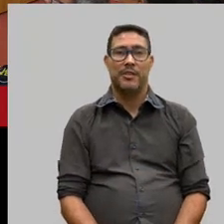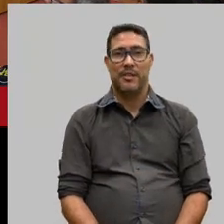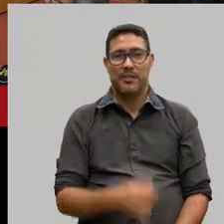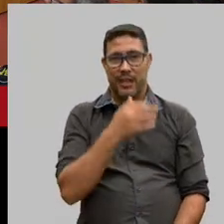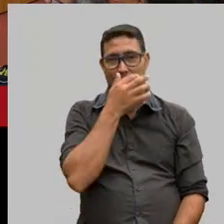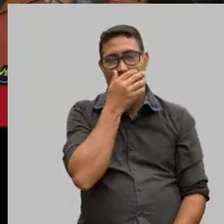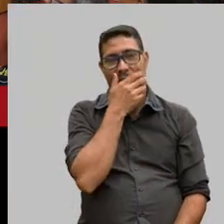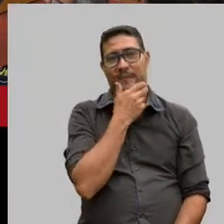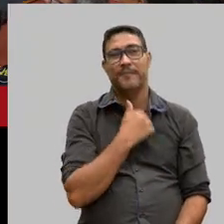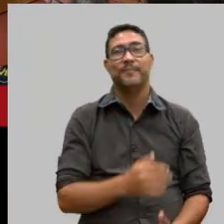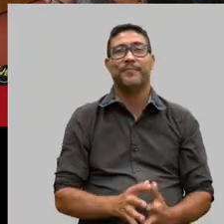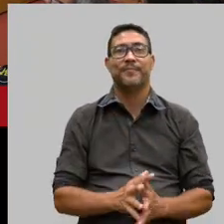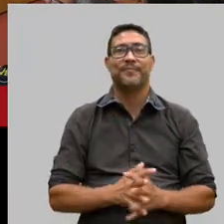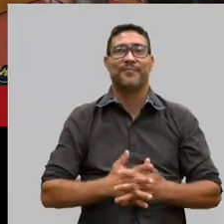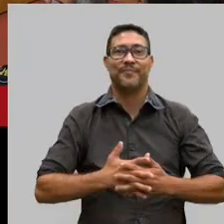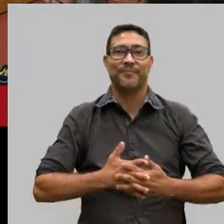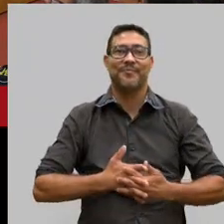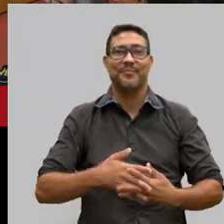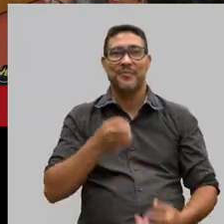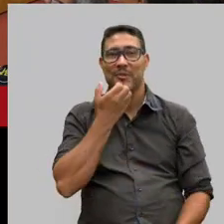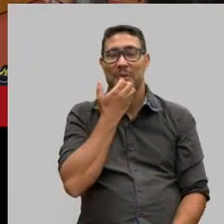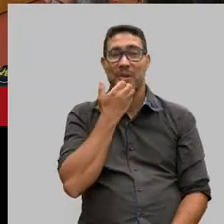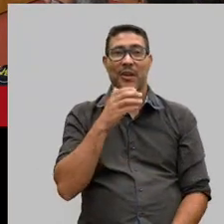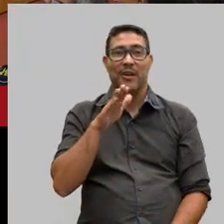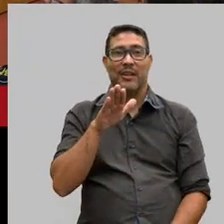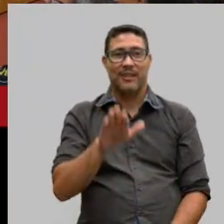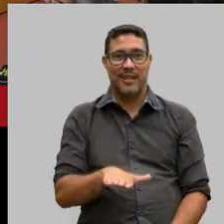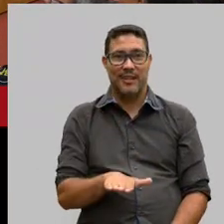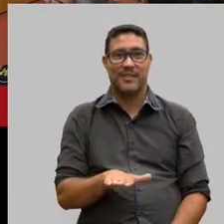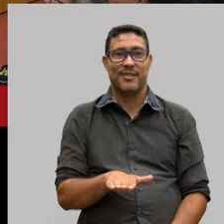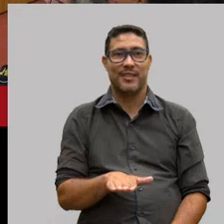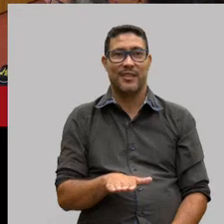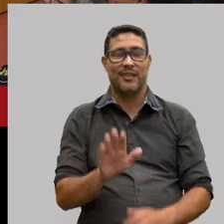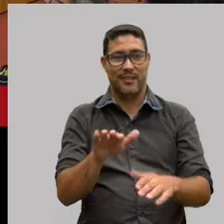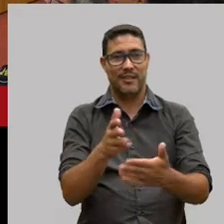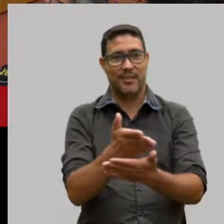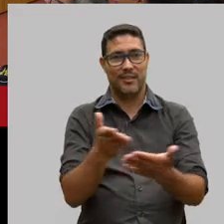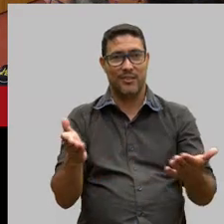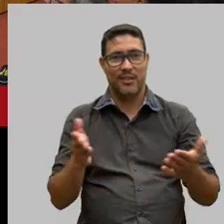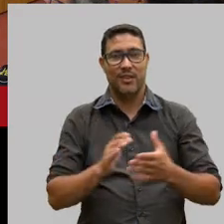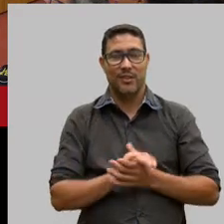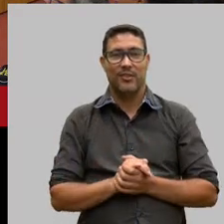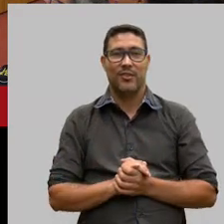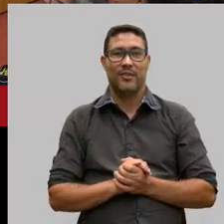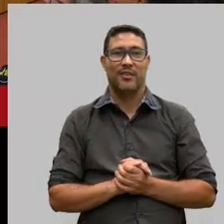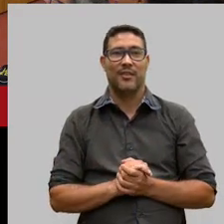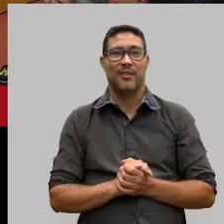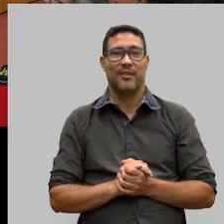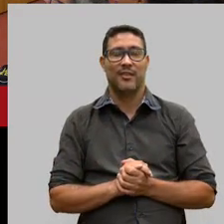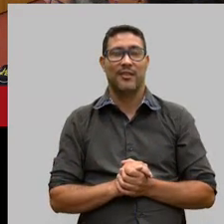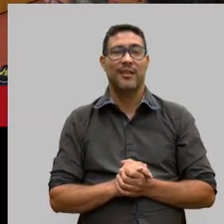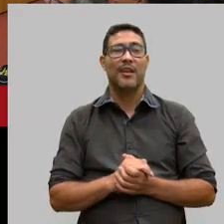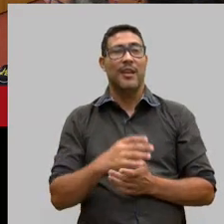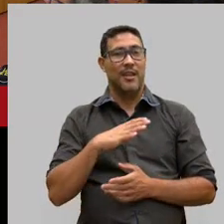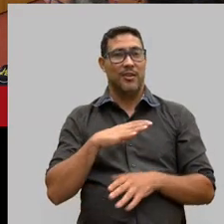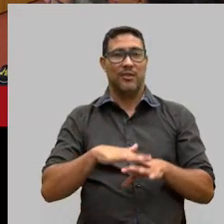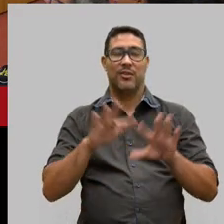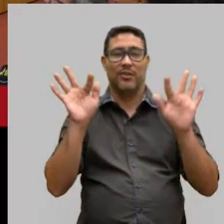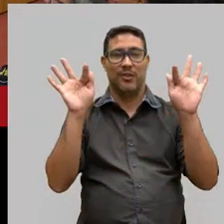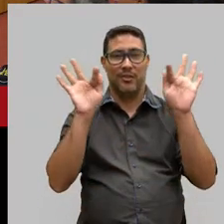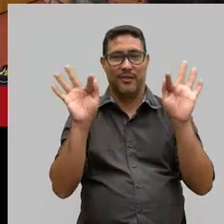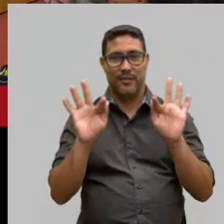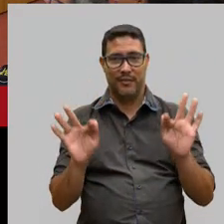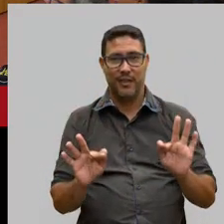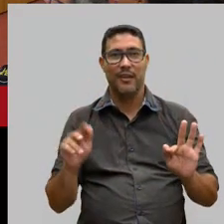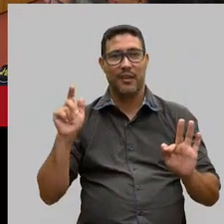odontologia acho que já é boa tarde não é boa tarde a todos e tô muito feliz a gente tá aqui com né